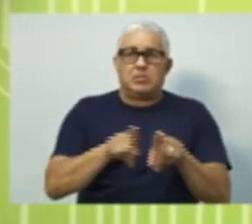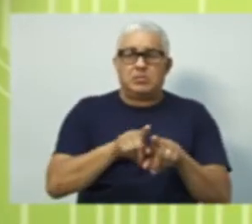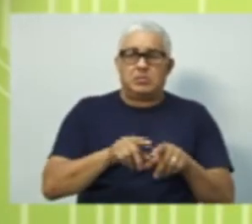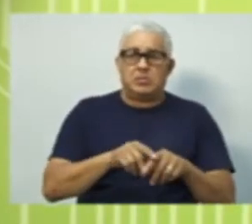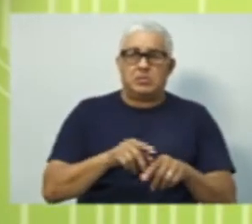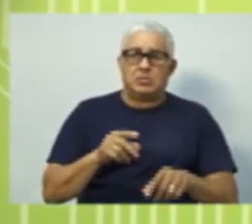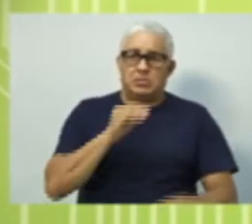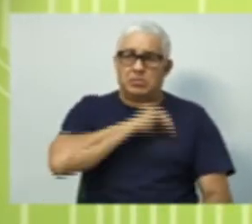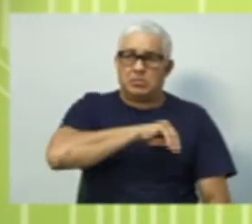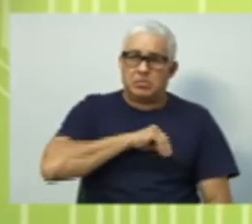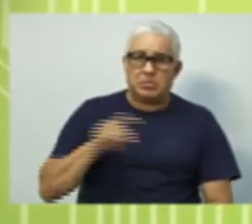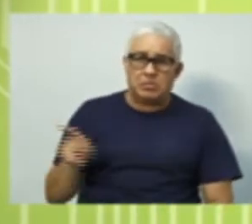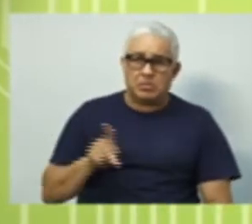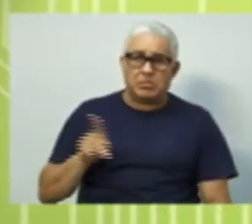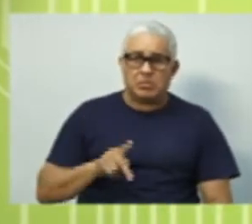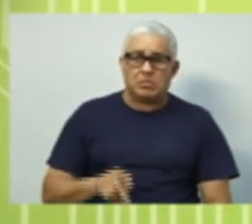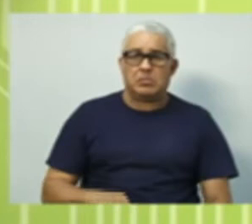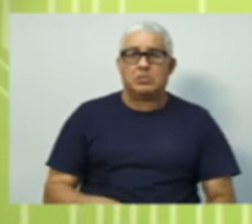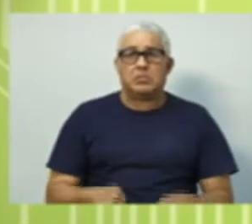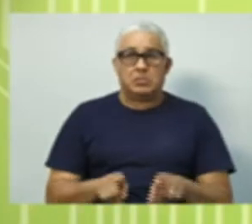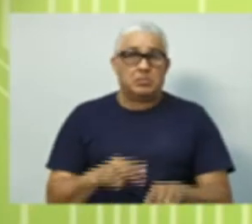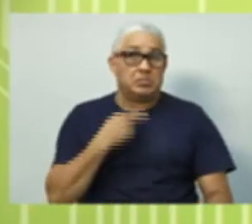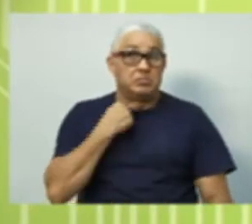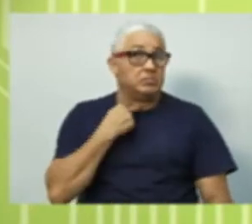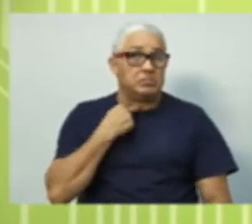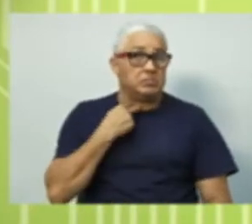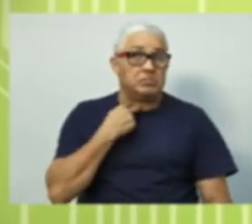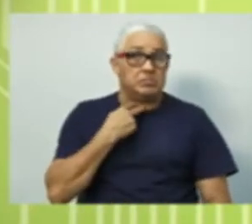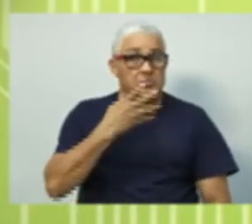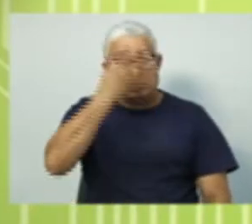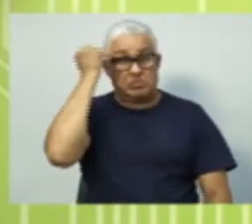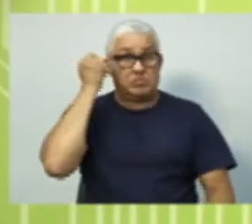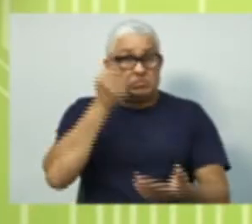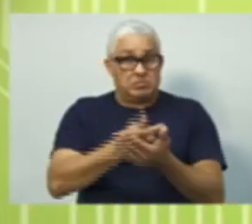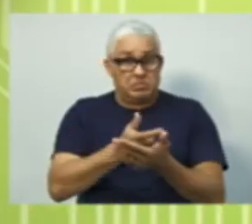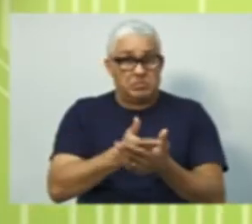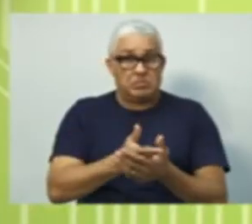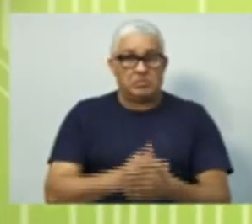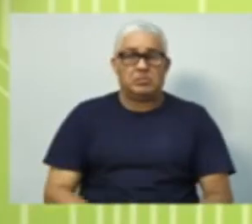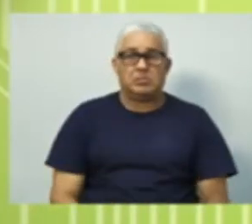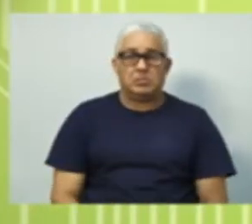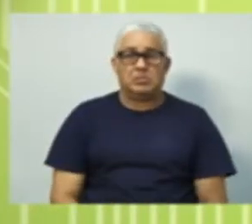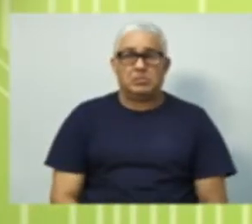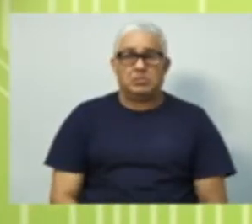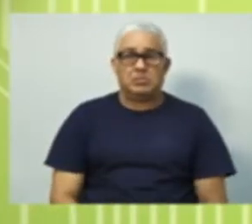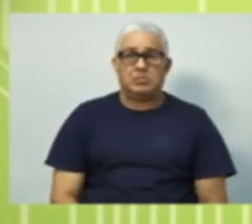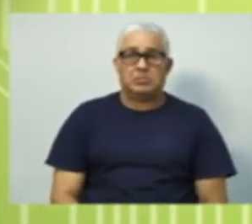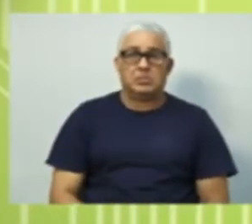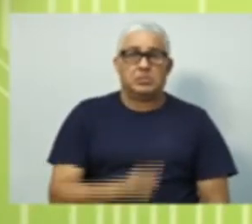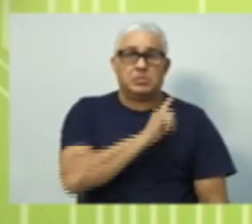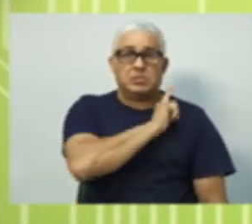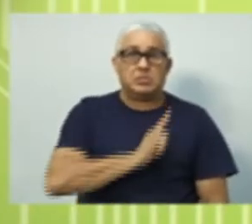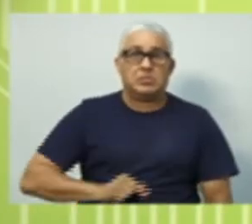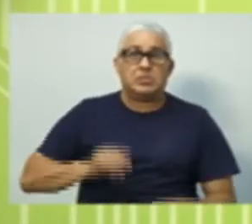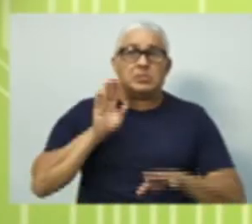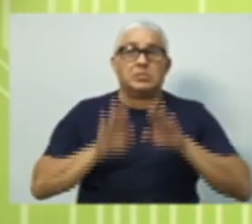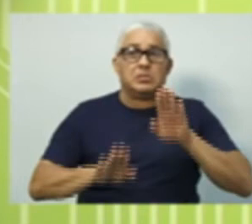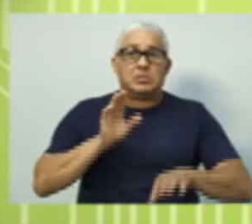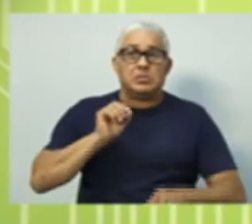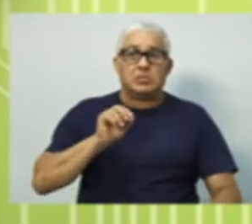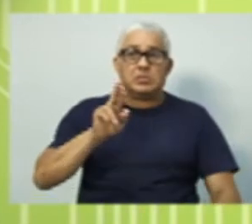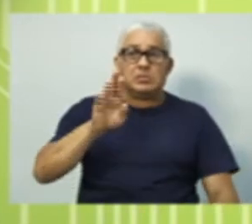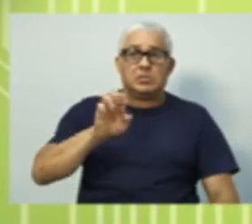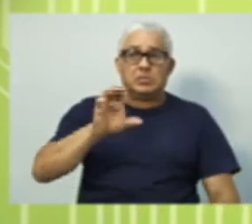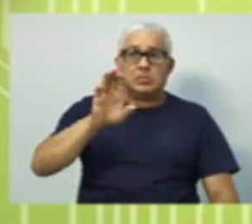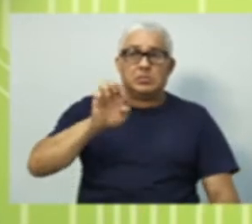caixa, é algo muito sério. E que você tem que usar todos os itens. Não esqueça nenhum. Porque lá no